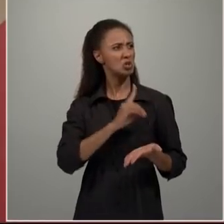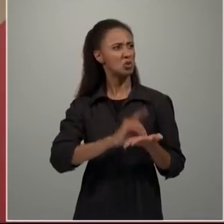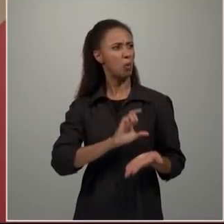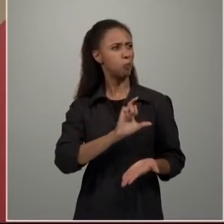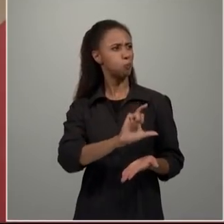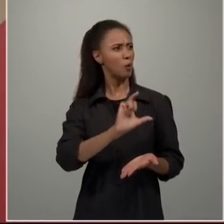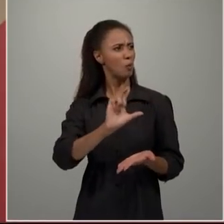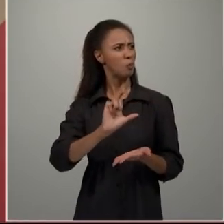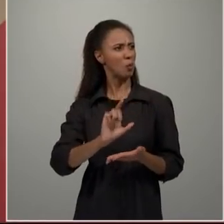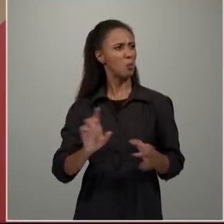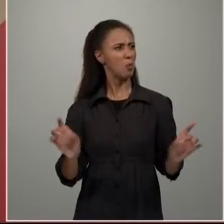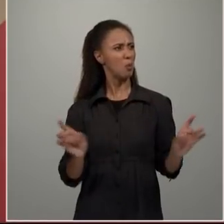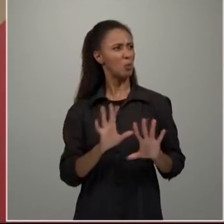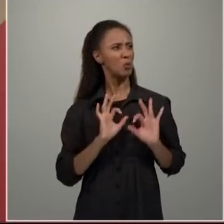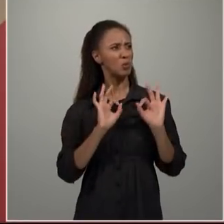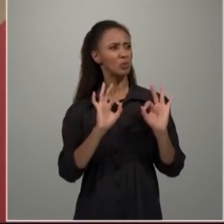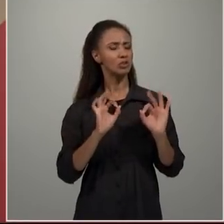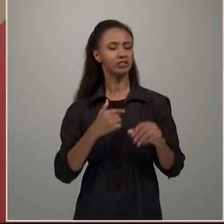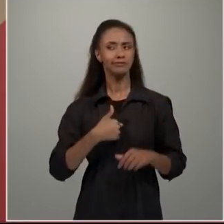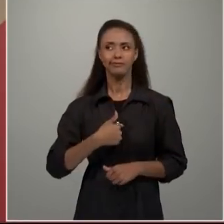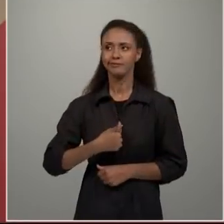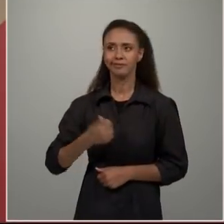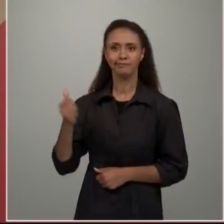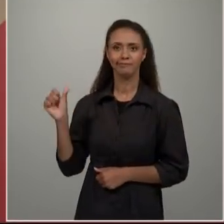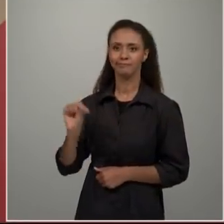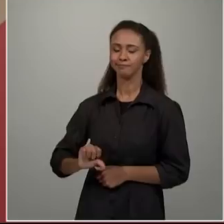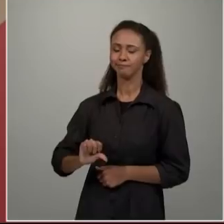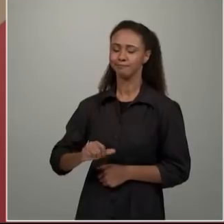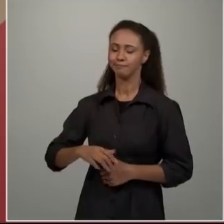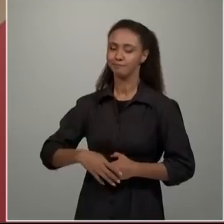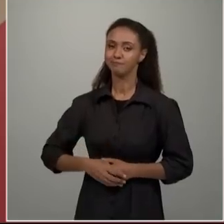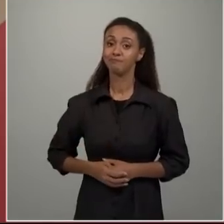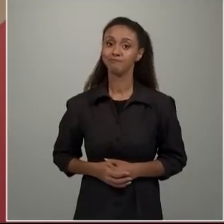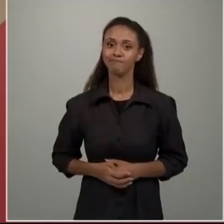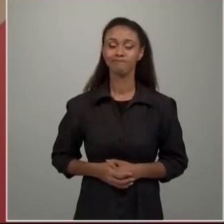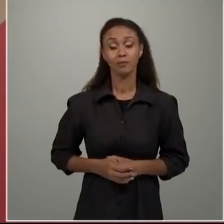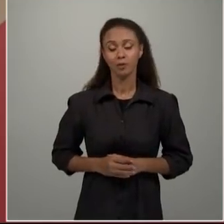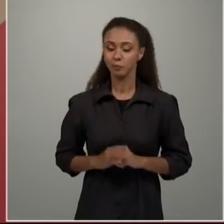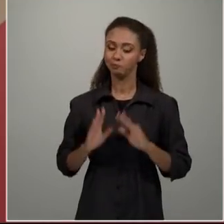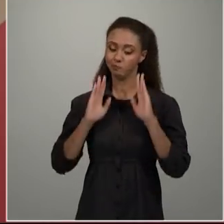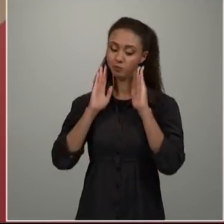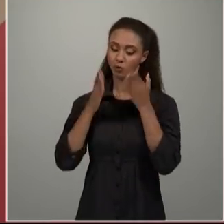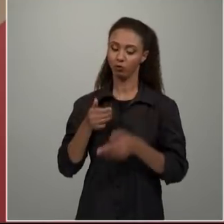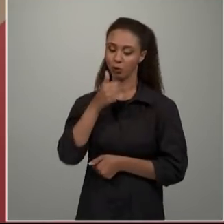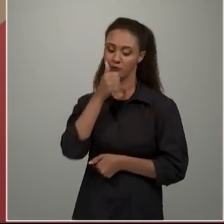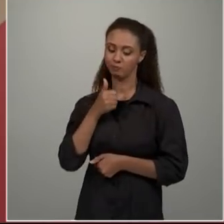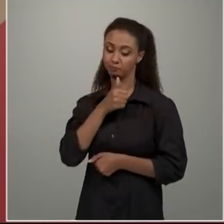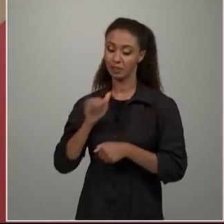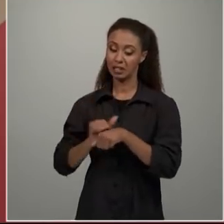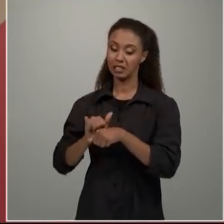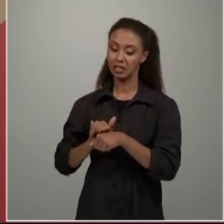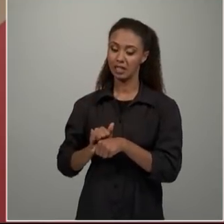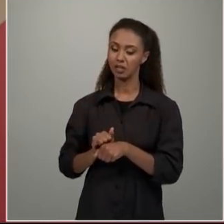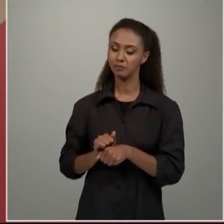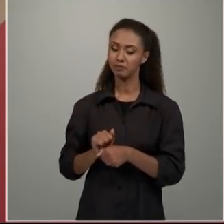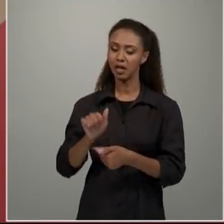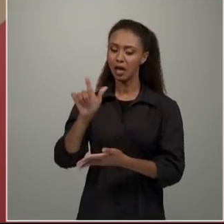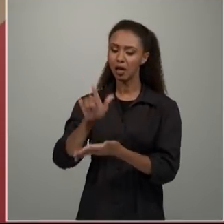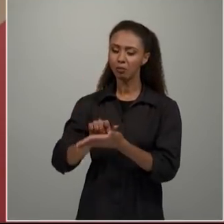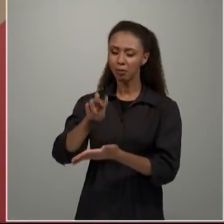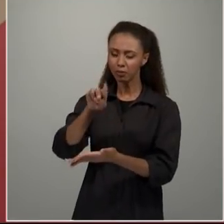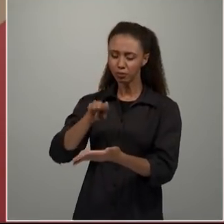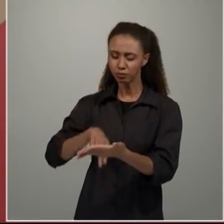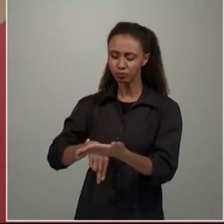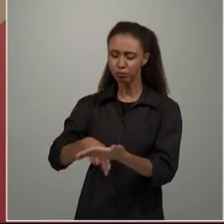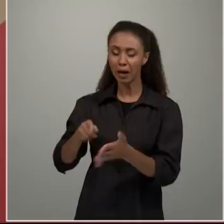uma pausa nessa prova aí falei não vou sentar e vou focar e vou usar as minhas estratégias tomaram 10 questões eu